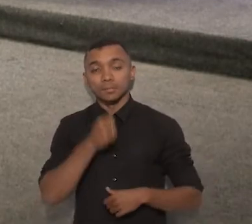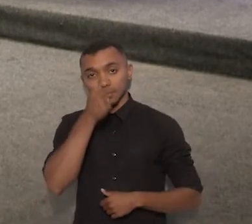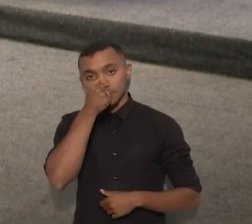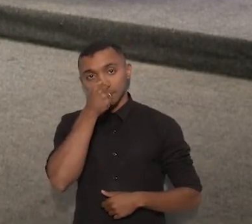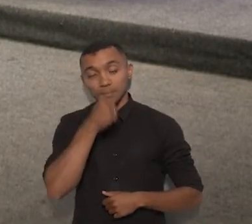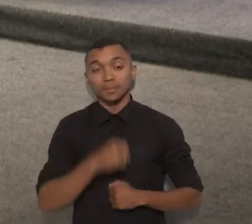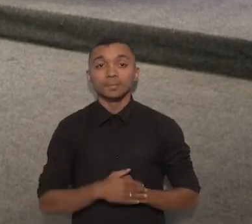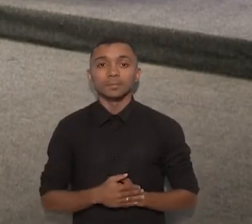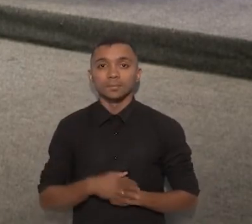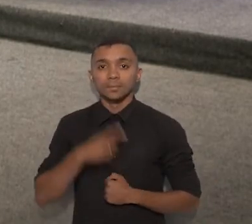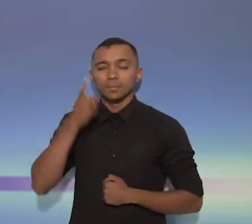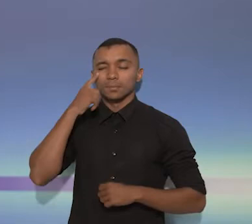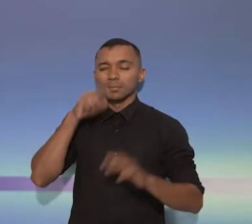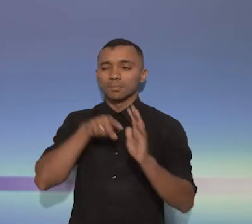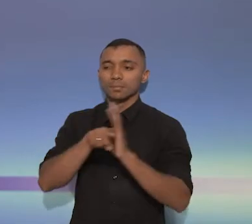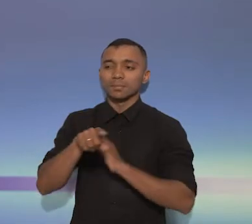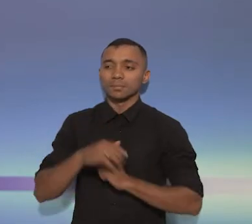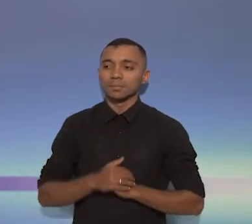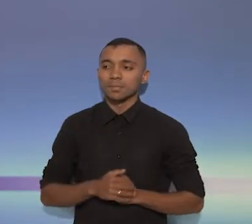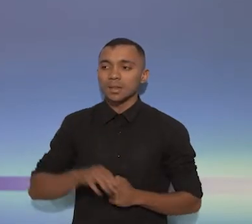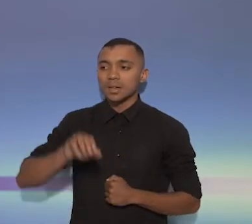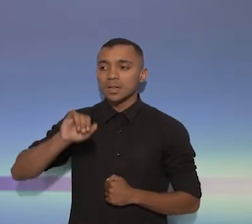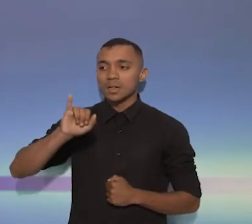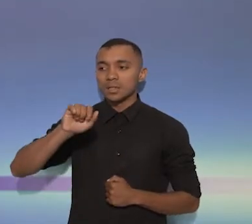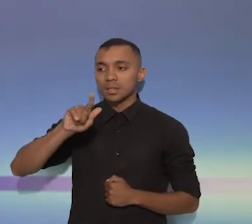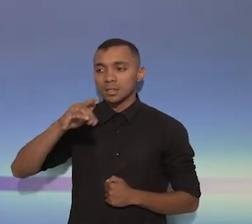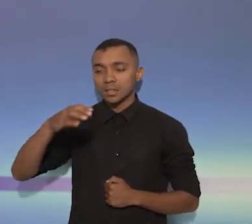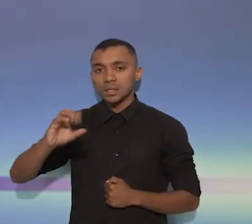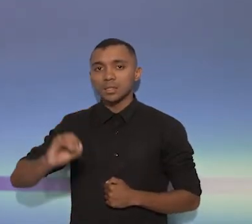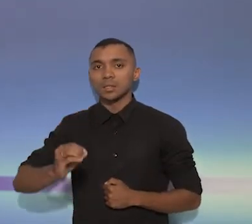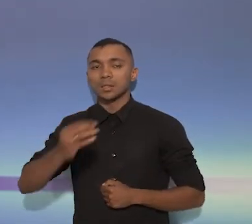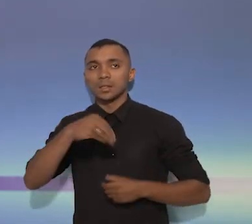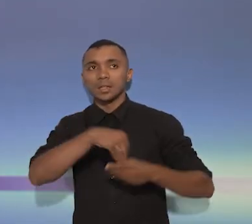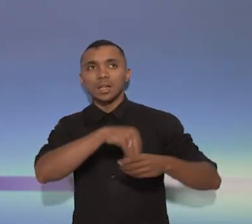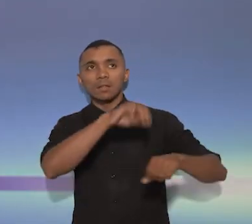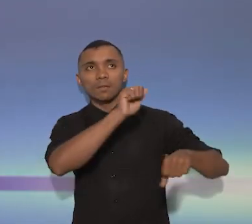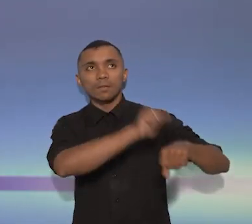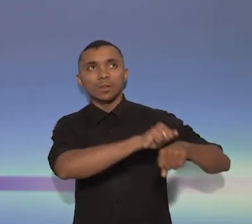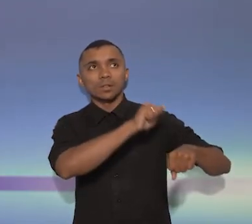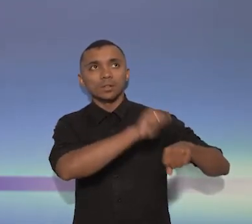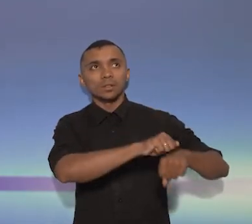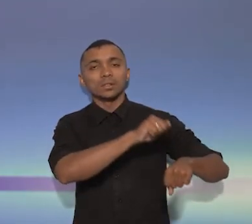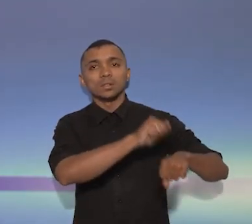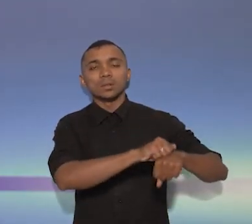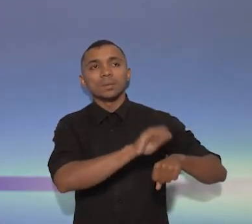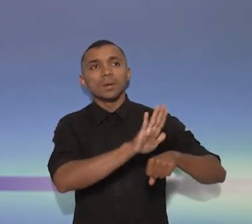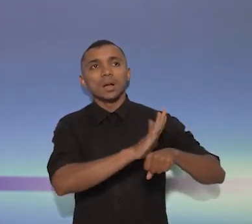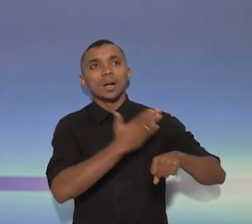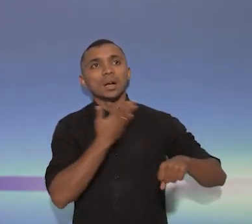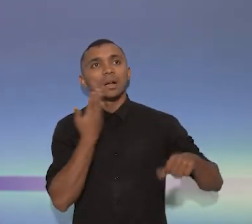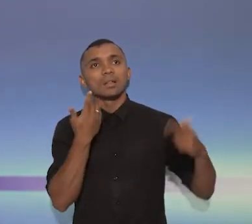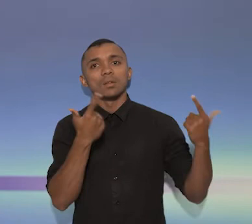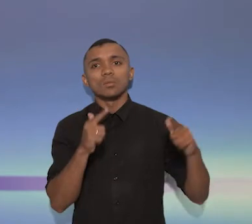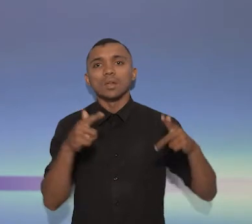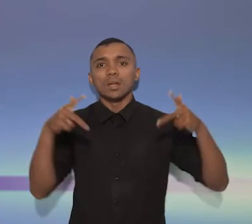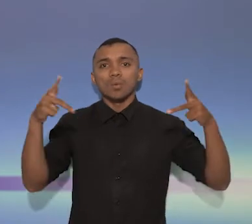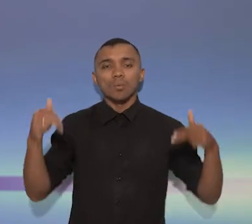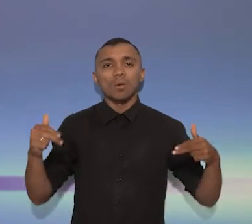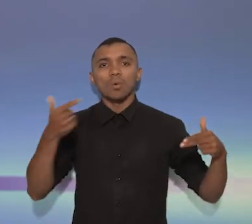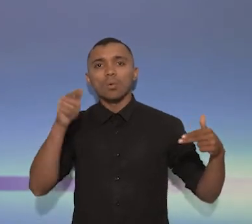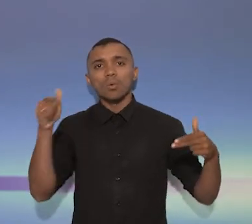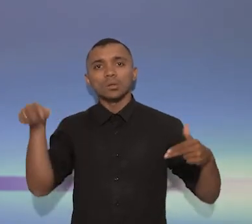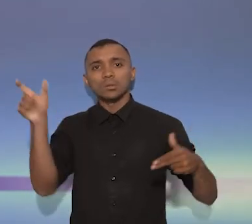questão que eu quero colocar para vocês. Será que o Pikachu também se destacou tanto no Fortaleza e não tem essa figura que faça a mesma função no futebol